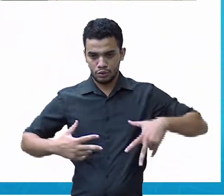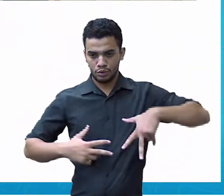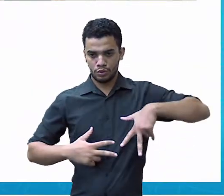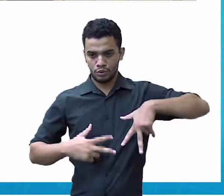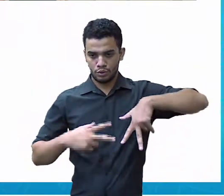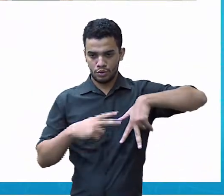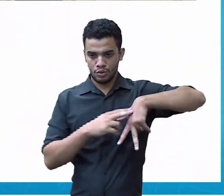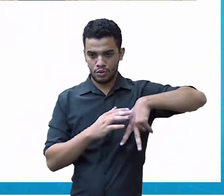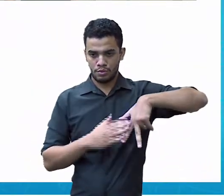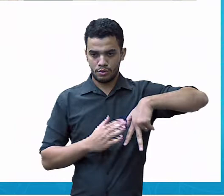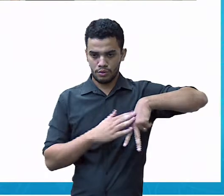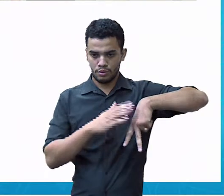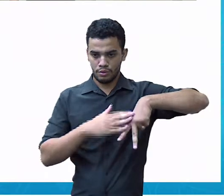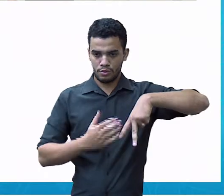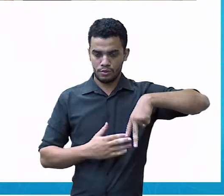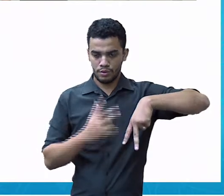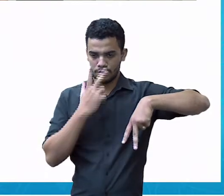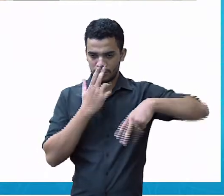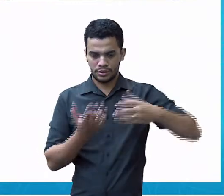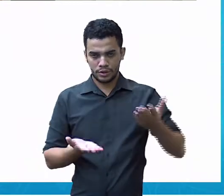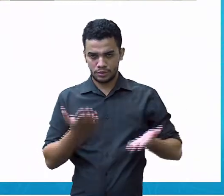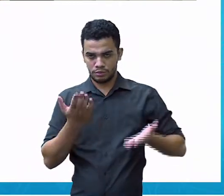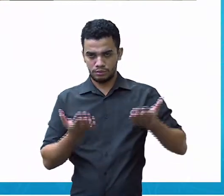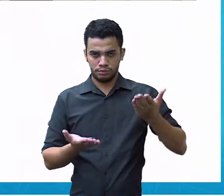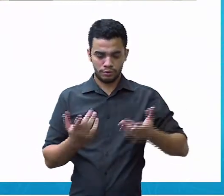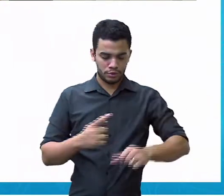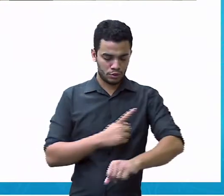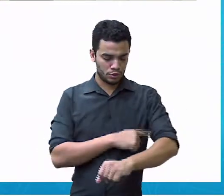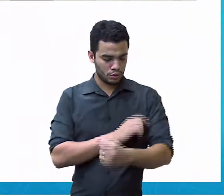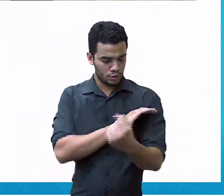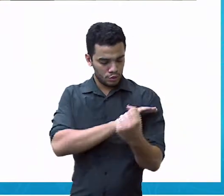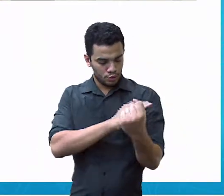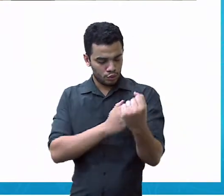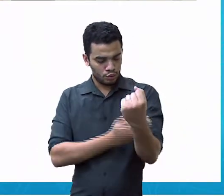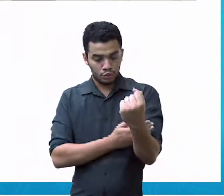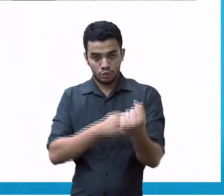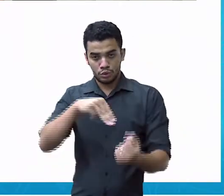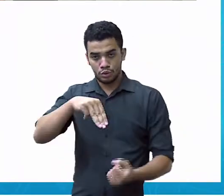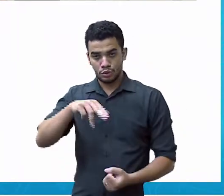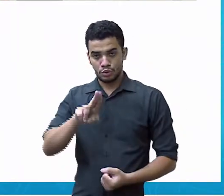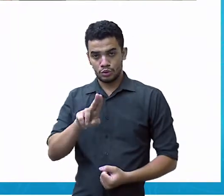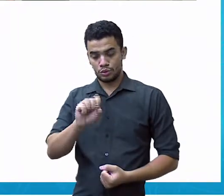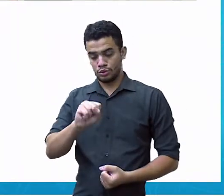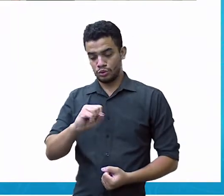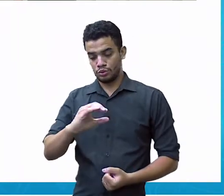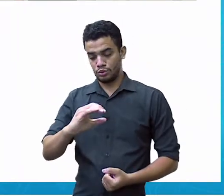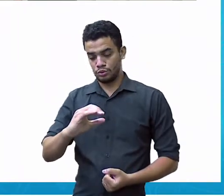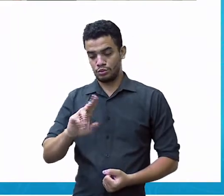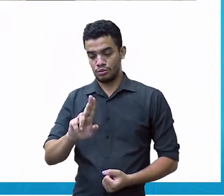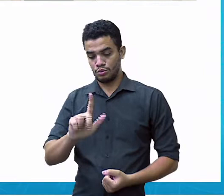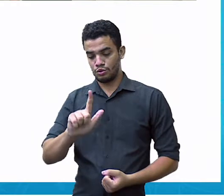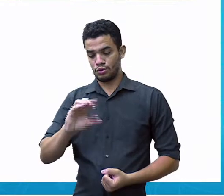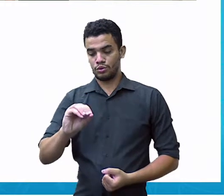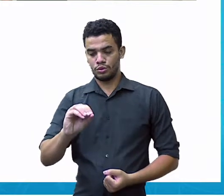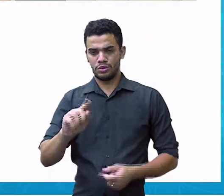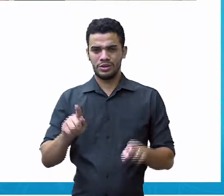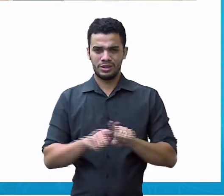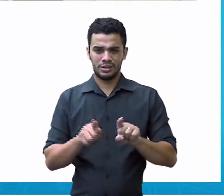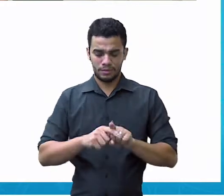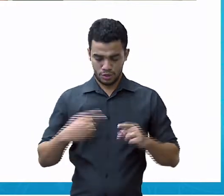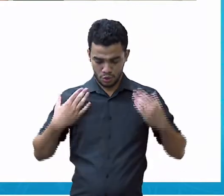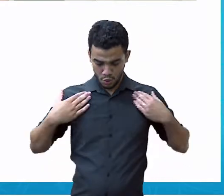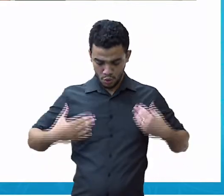o equilíbrio, o tônus muscular e a coordenação de